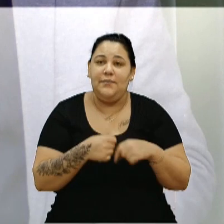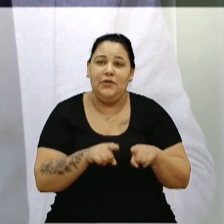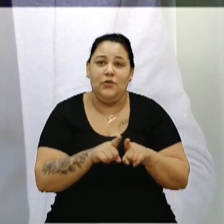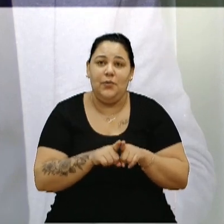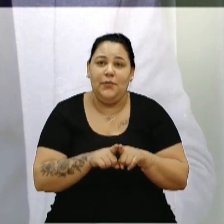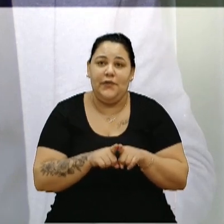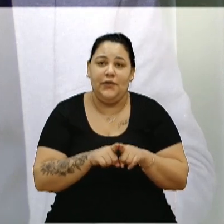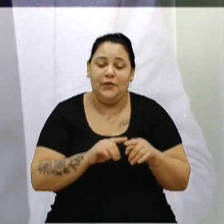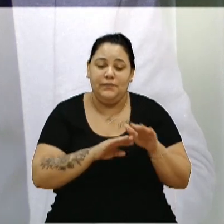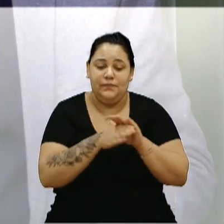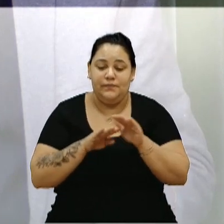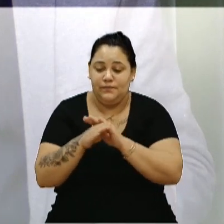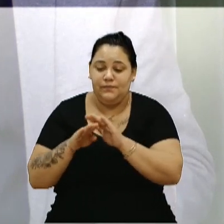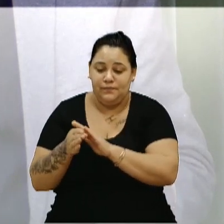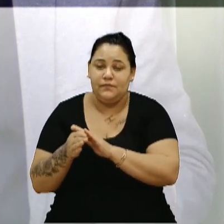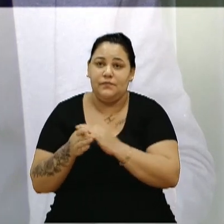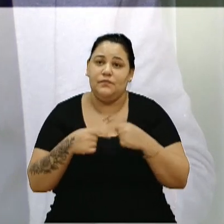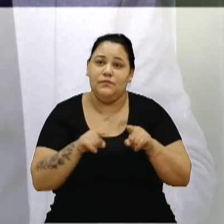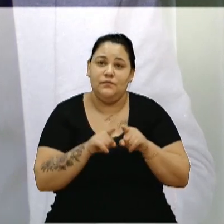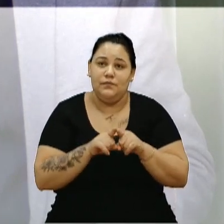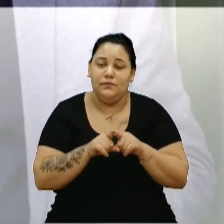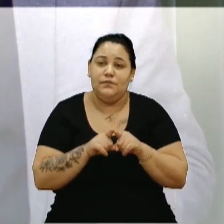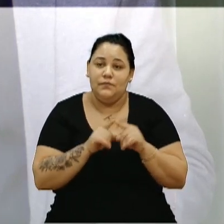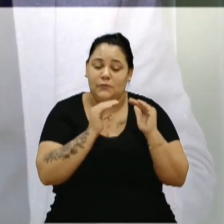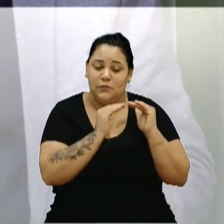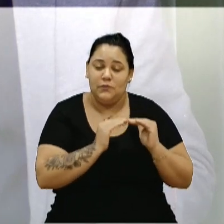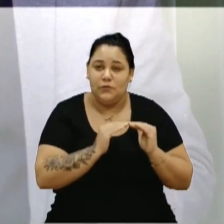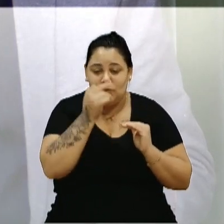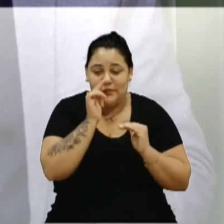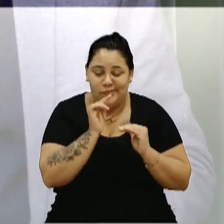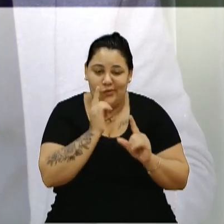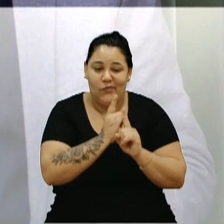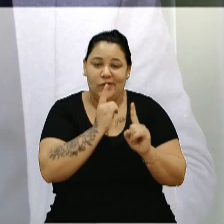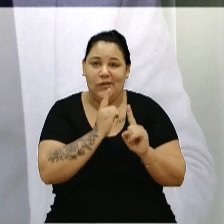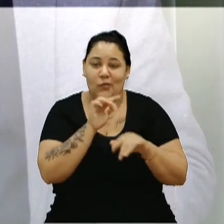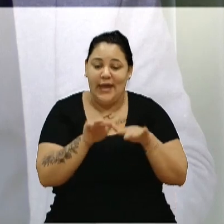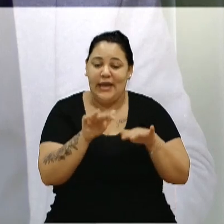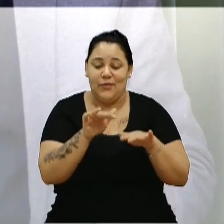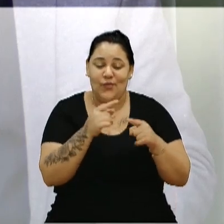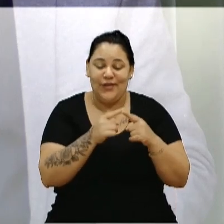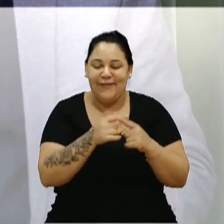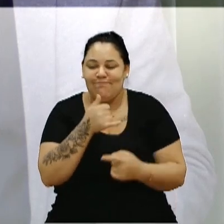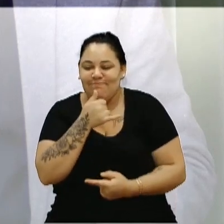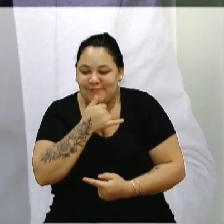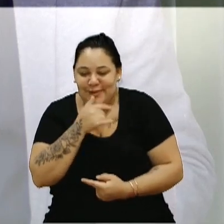né, dessa equipe incansável para que a gente consiga chegar a um equilíbrio, né? Infelizmente, quando a gente consegue alcançar esse equilíbrio, a gente se